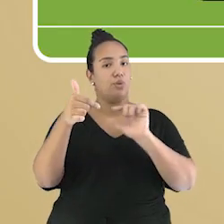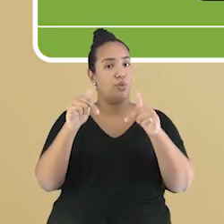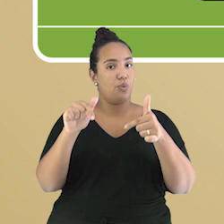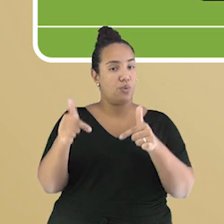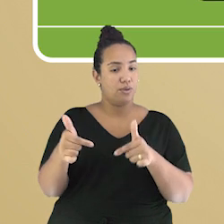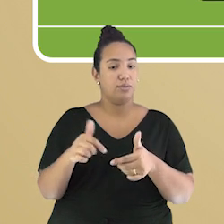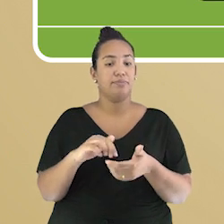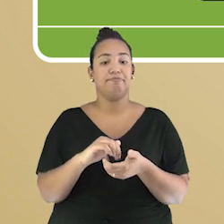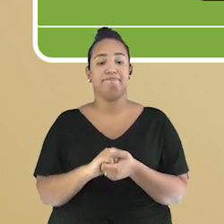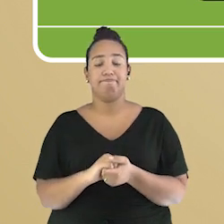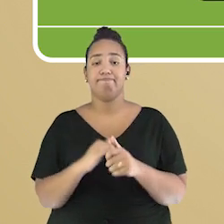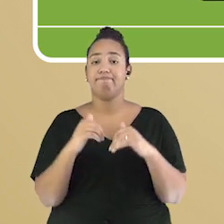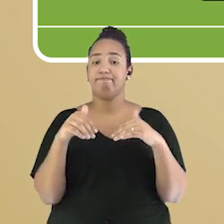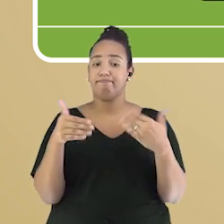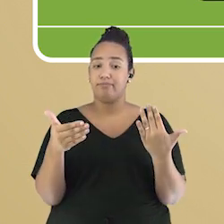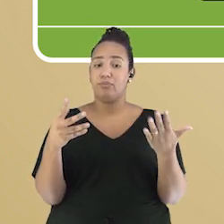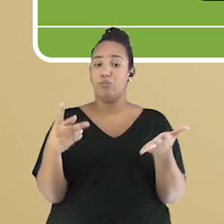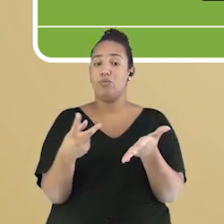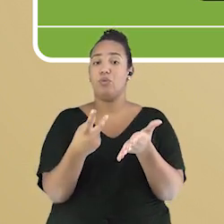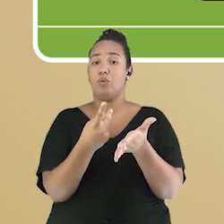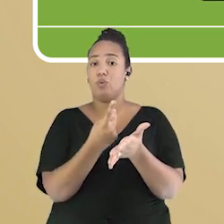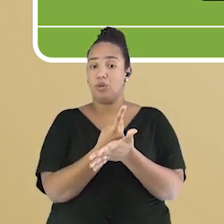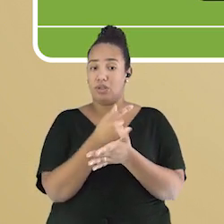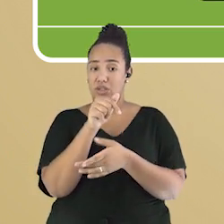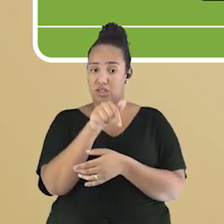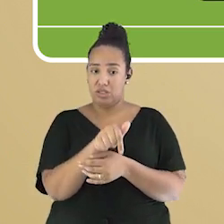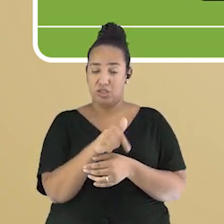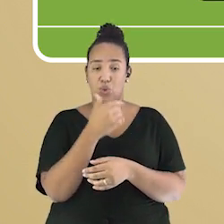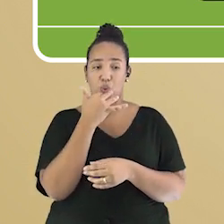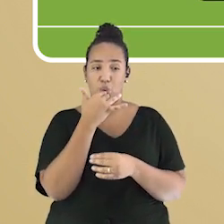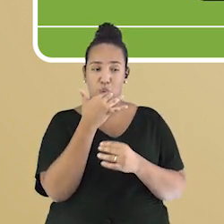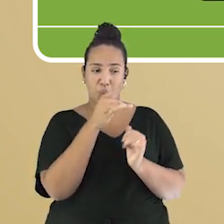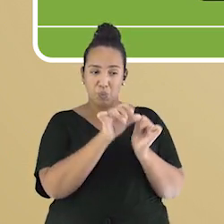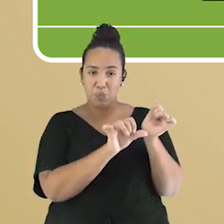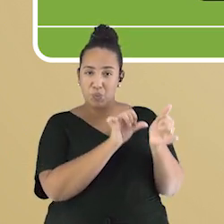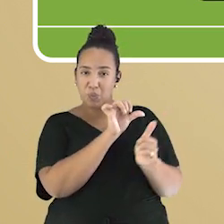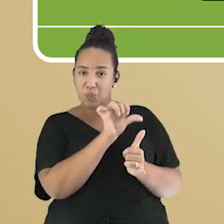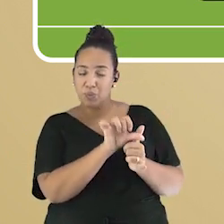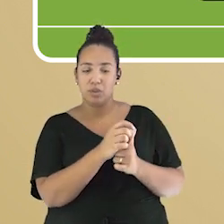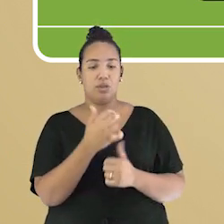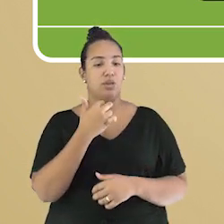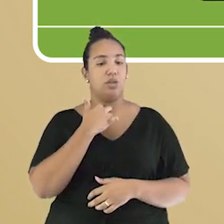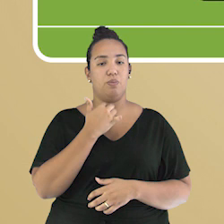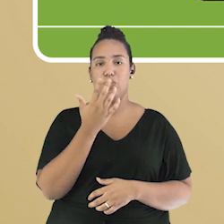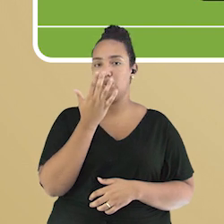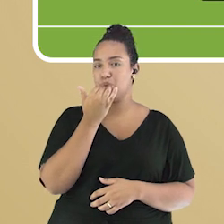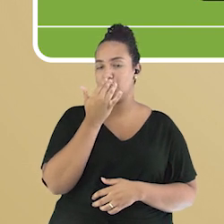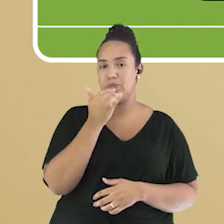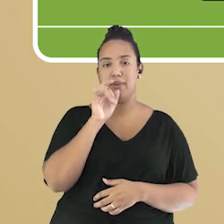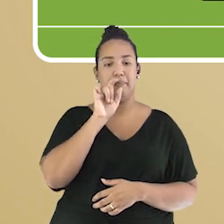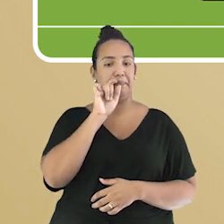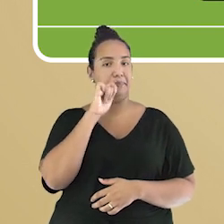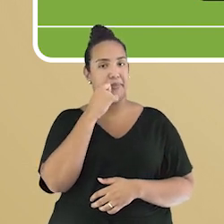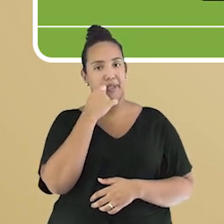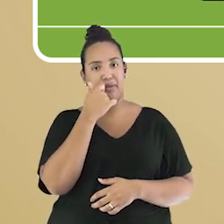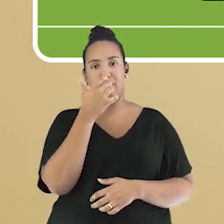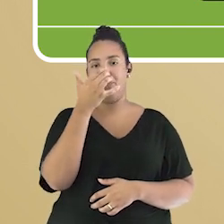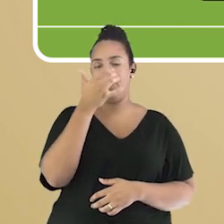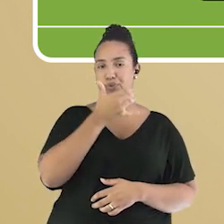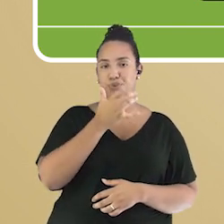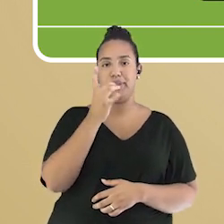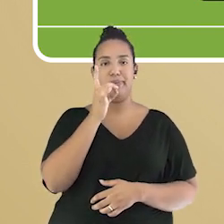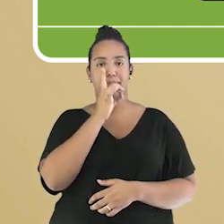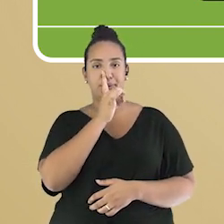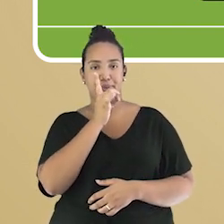isso acontece, somos aconselhados a não consumir tanto esse pão como frutas, biscoito, dentre